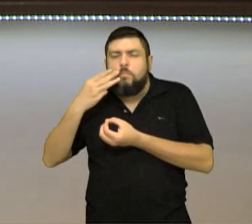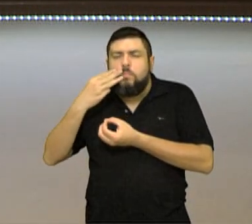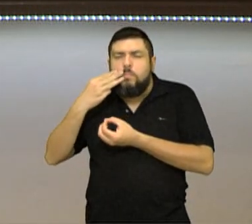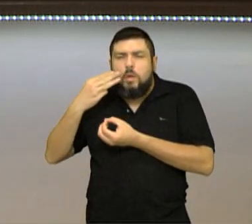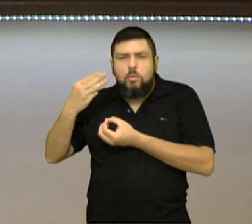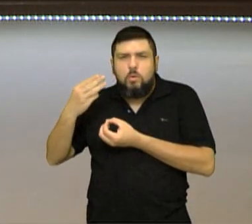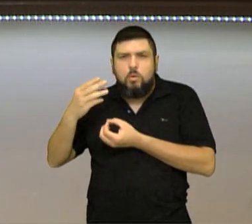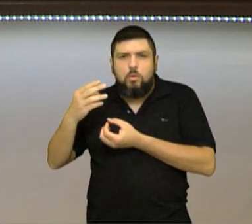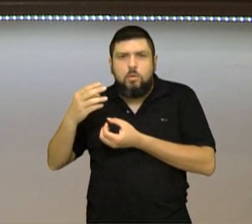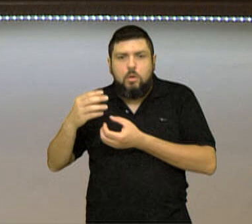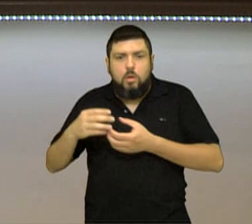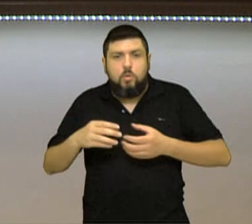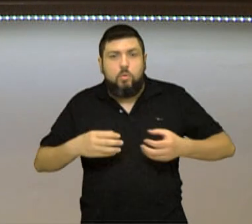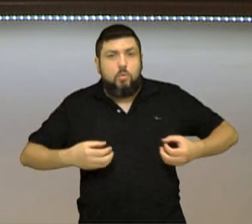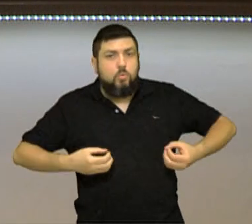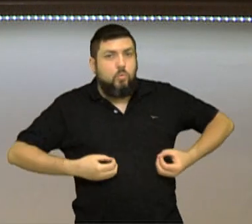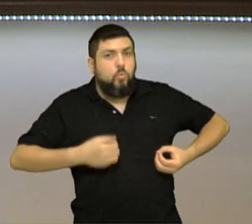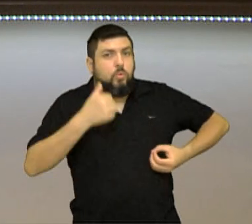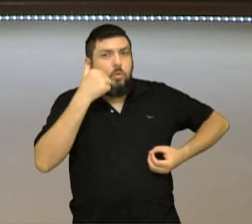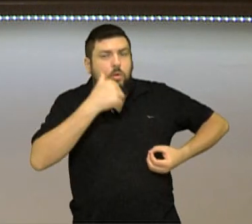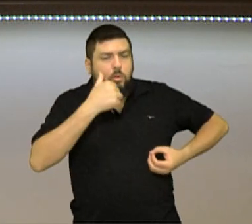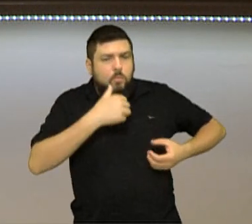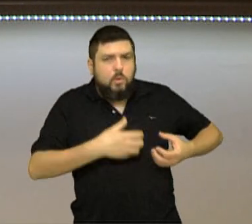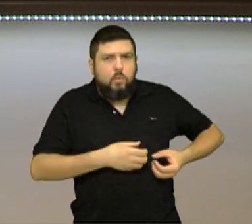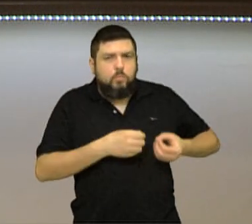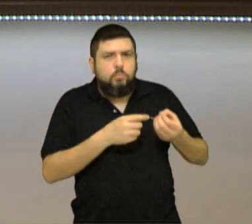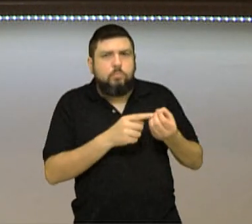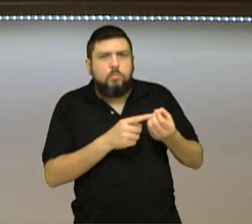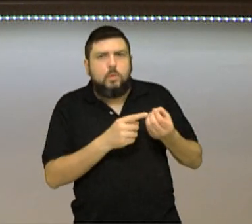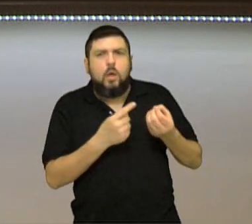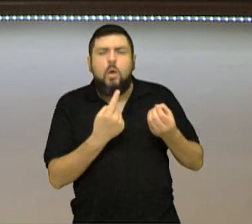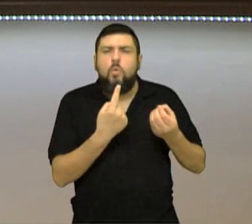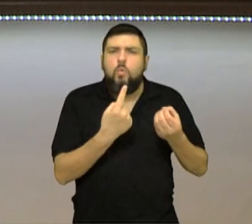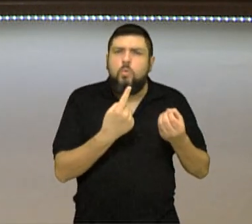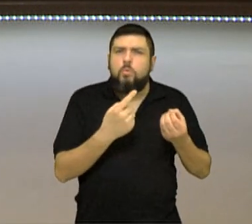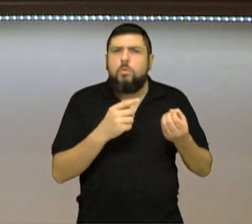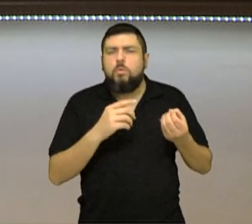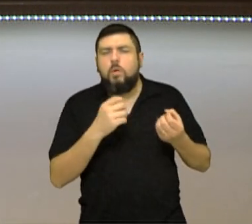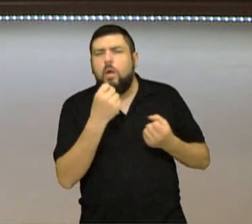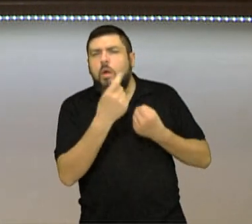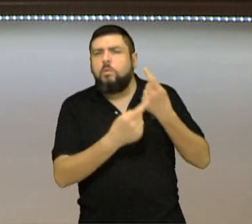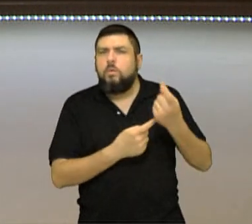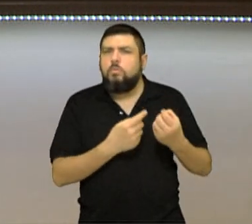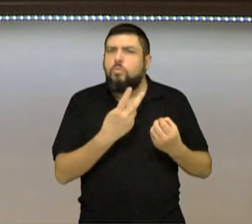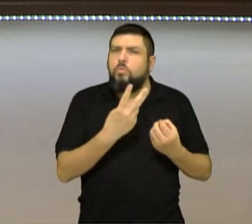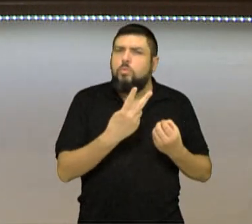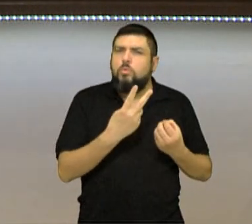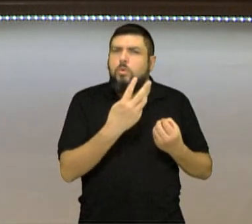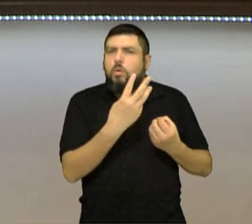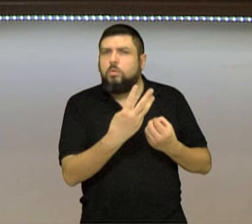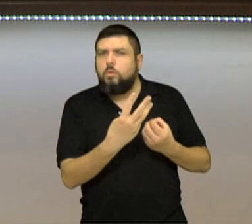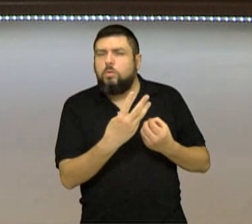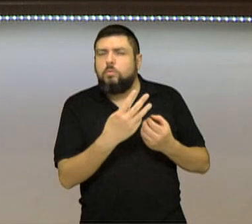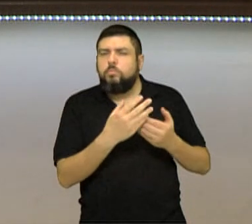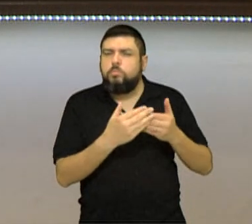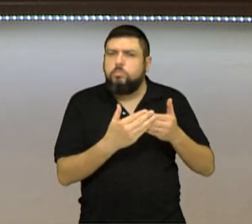uma única unidade, eventualmente 2 ou 3, num determinado período que a gente já vai ver ali na